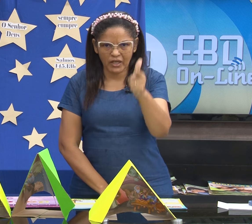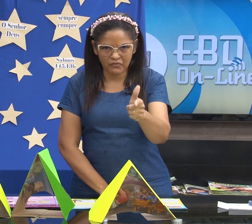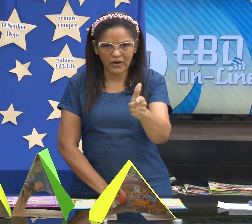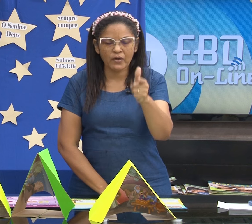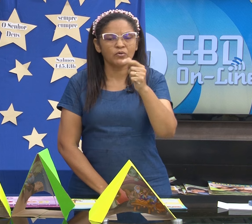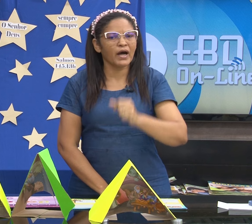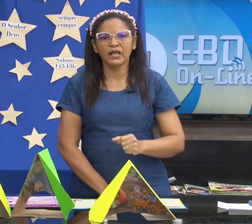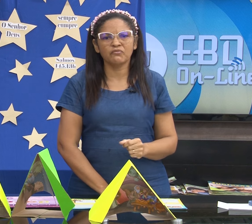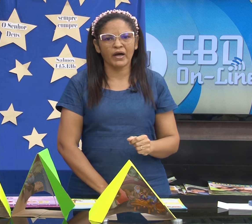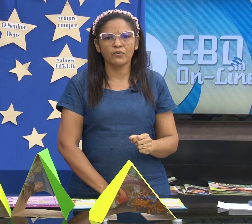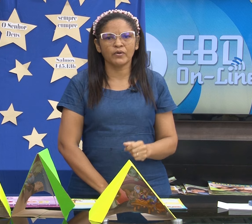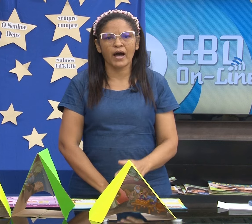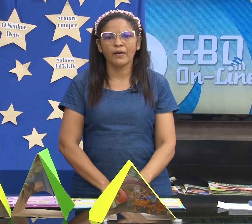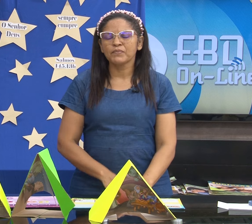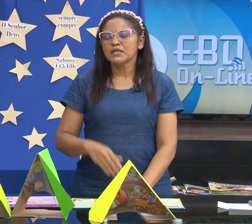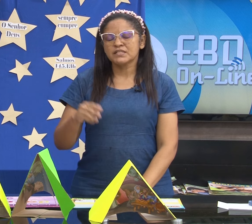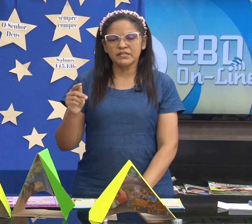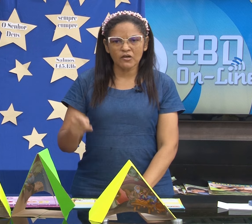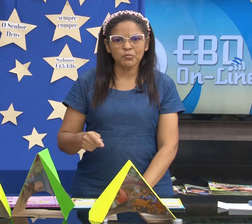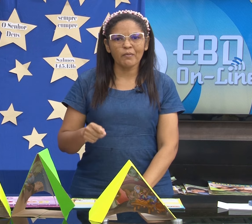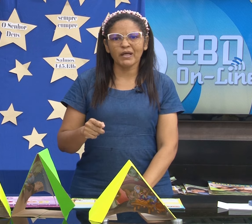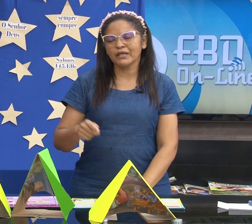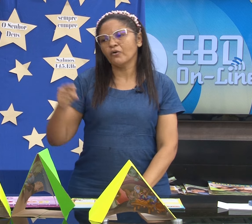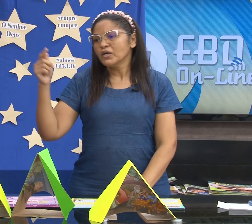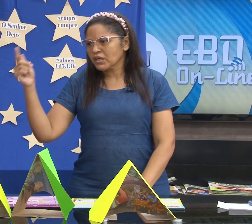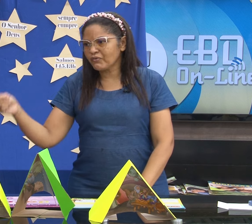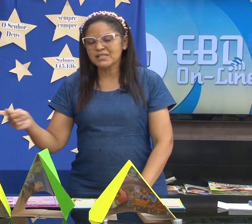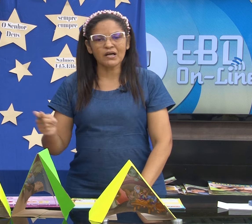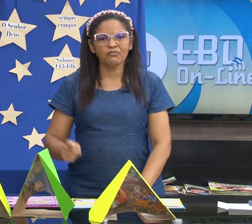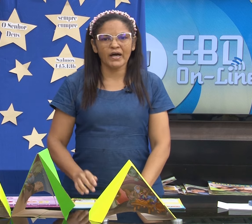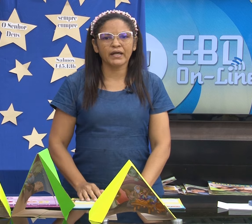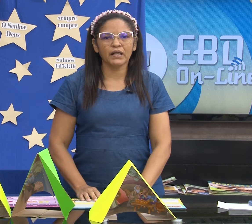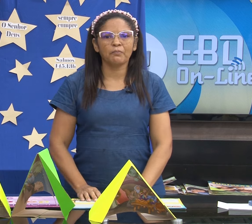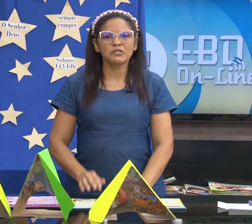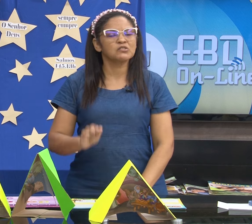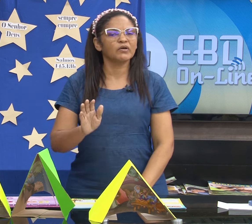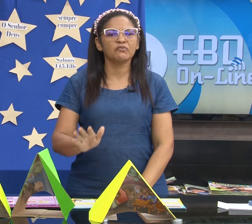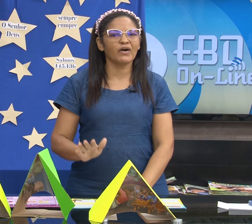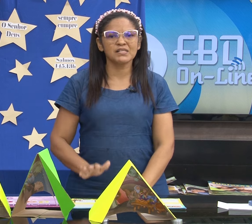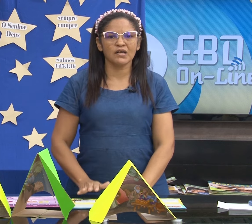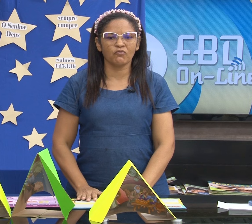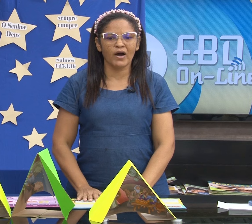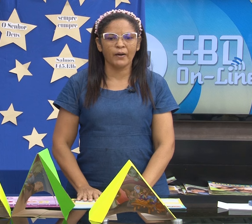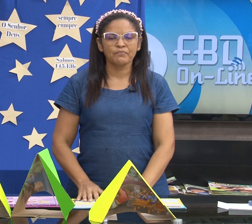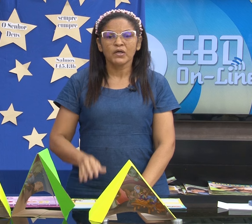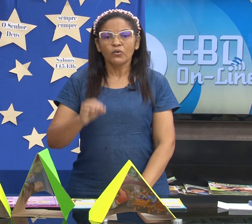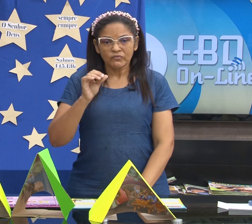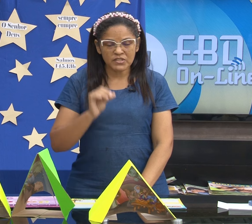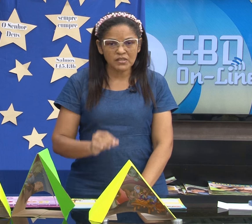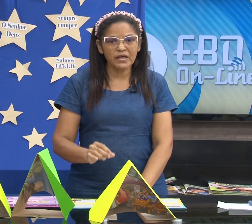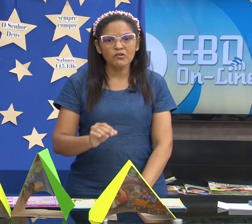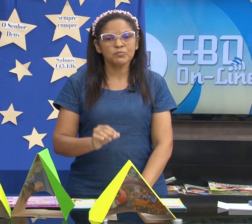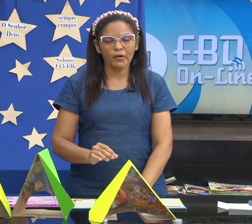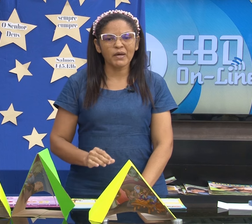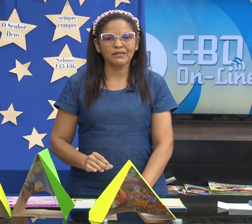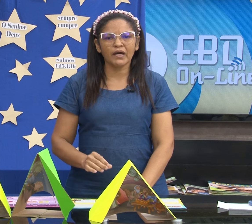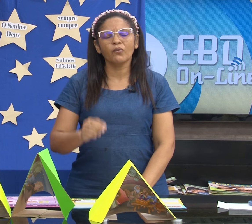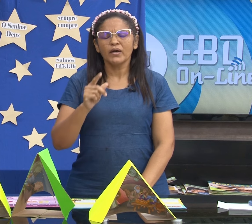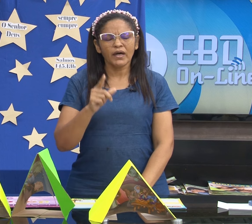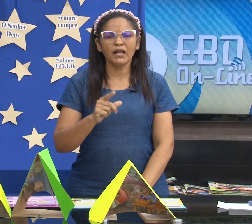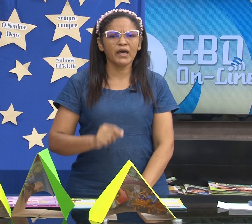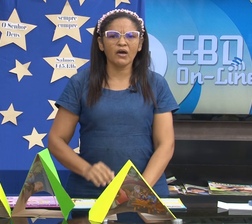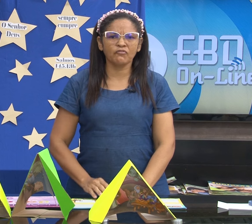prometeu que ele vai curar ele vai curar se Deus prometeu que vai salvar aquela pessoa ele vai salvar se Deus